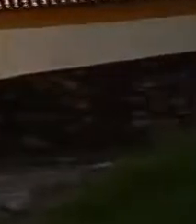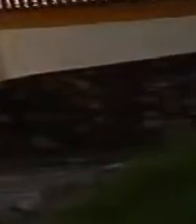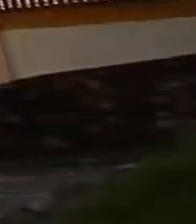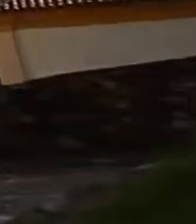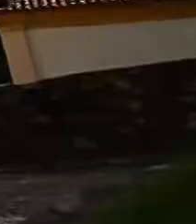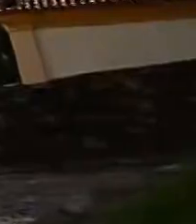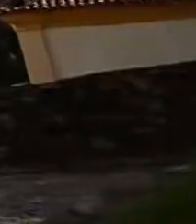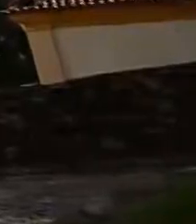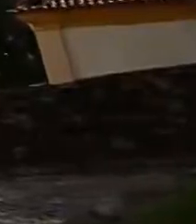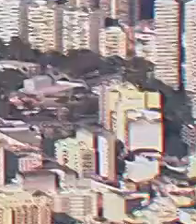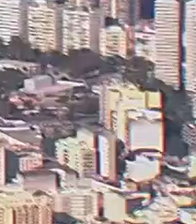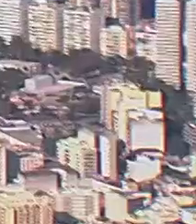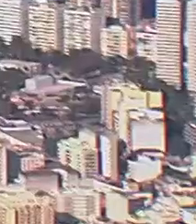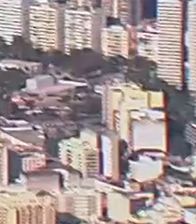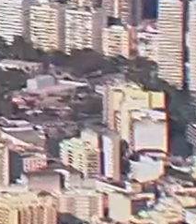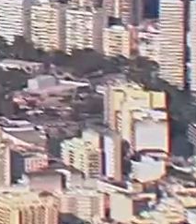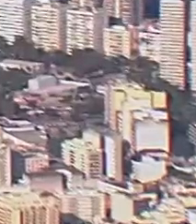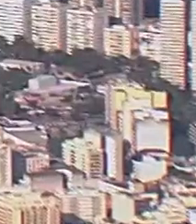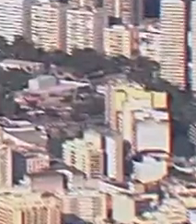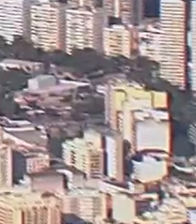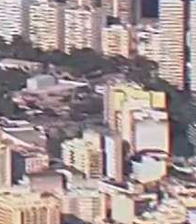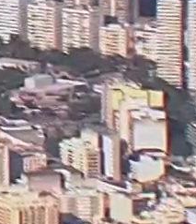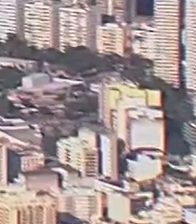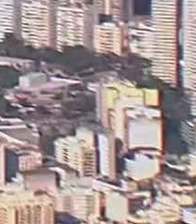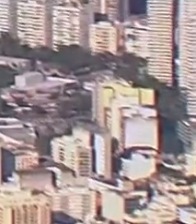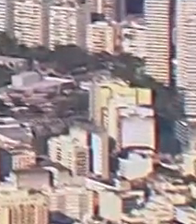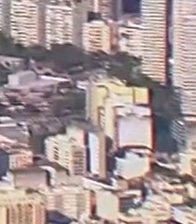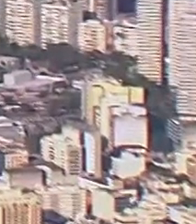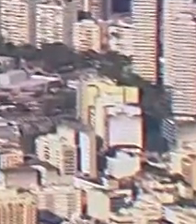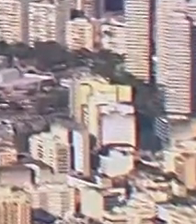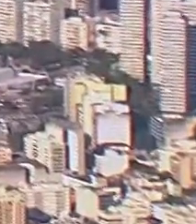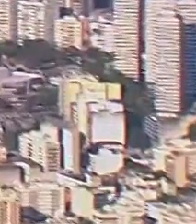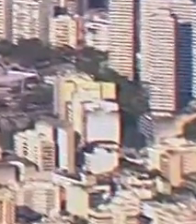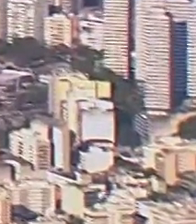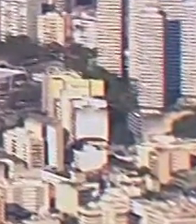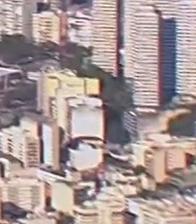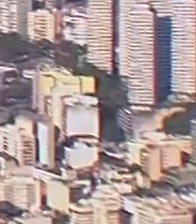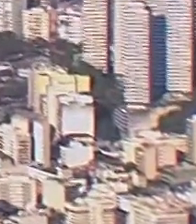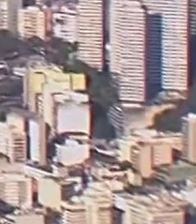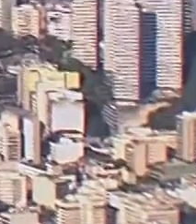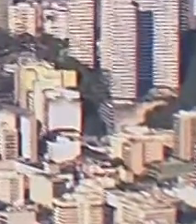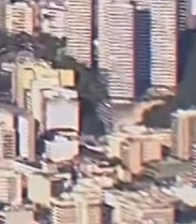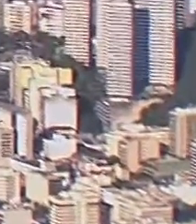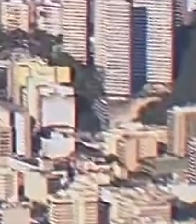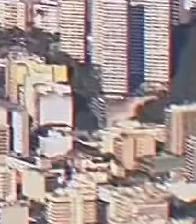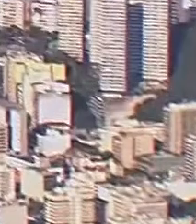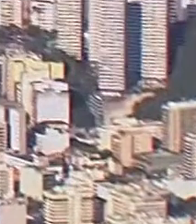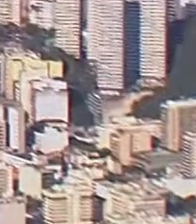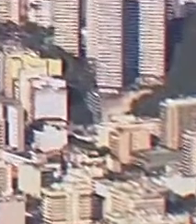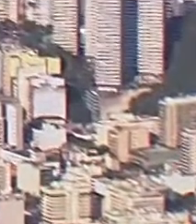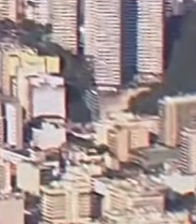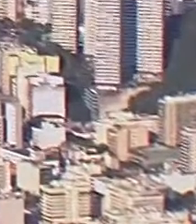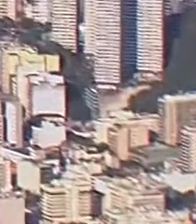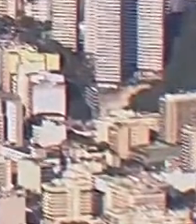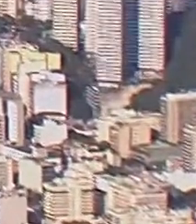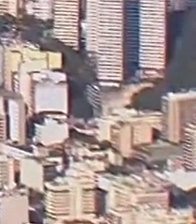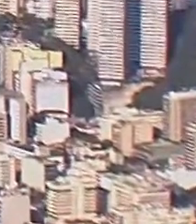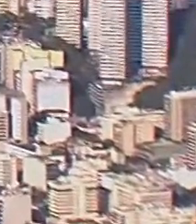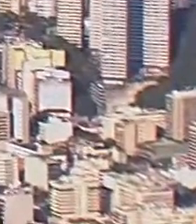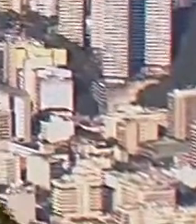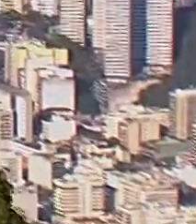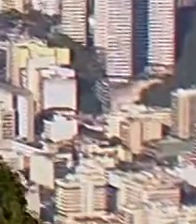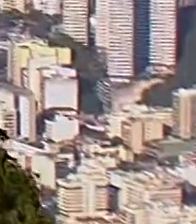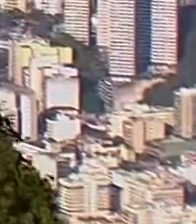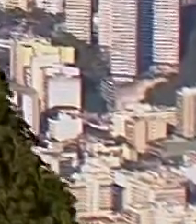e límpido, a imagem do cruzeiro resplandece. Gigante pela